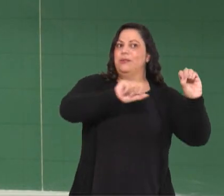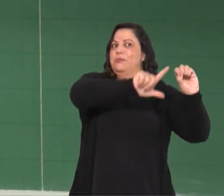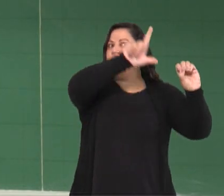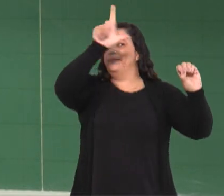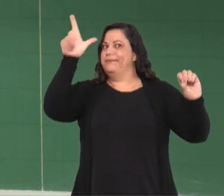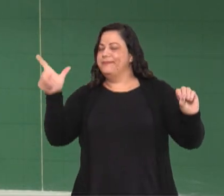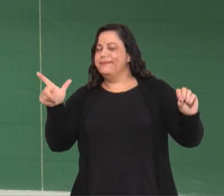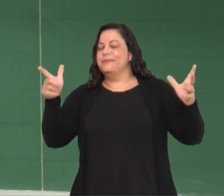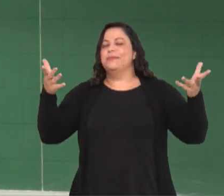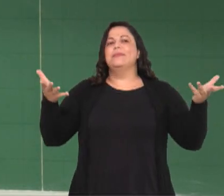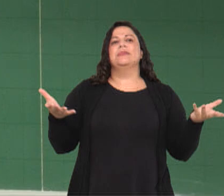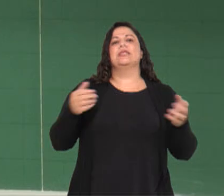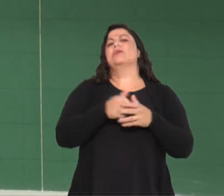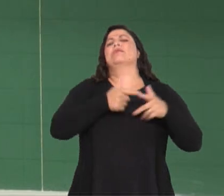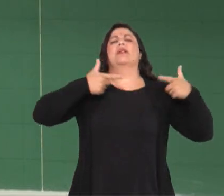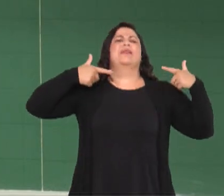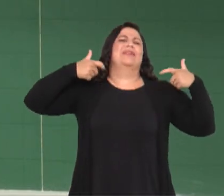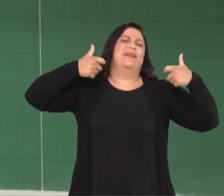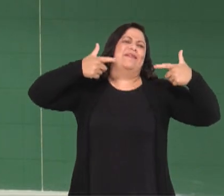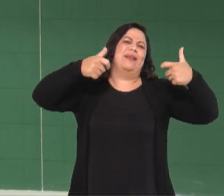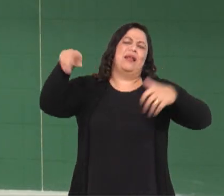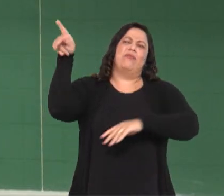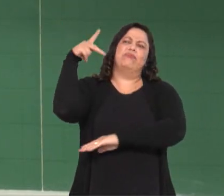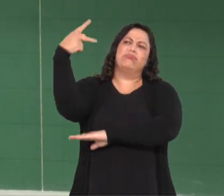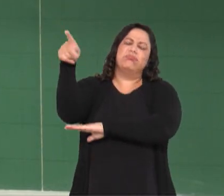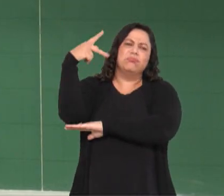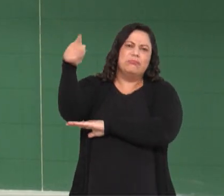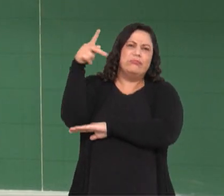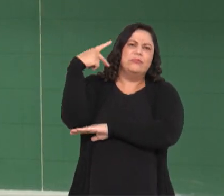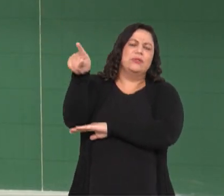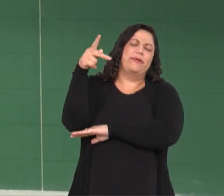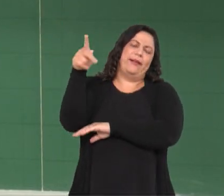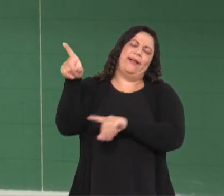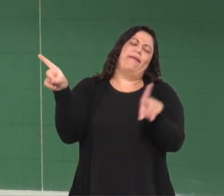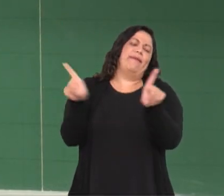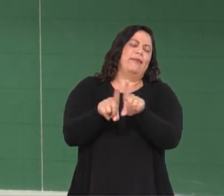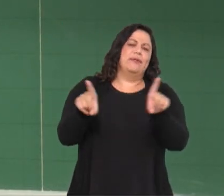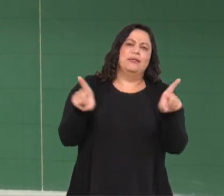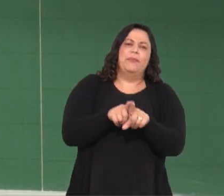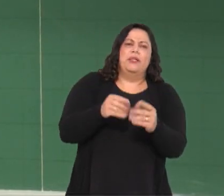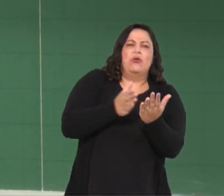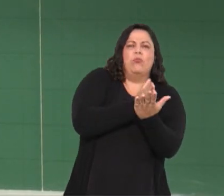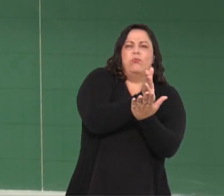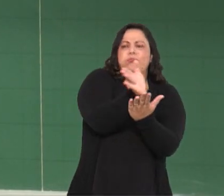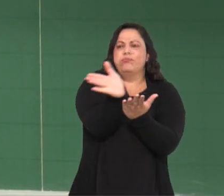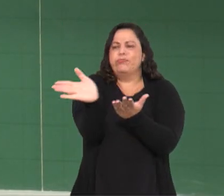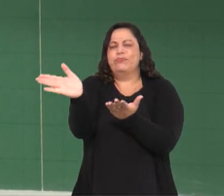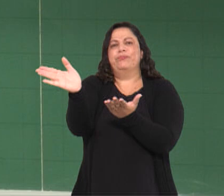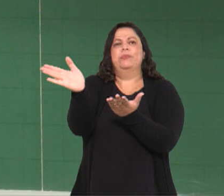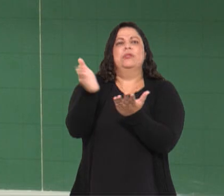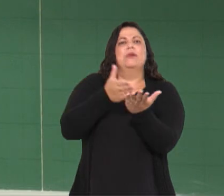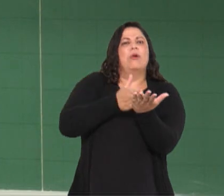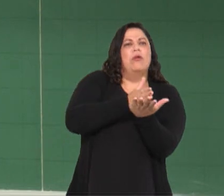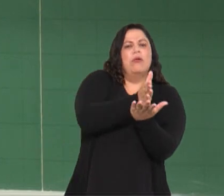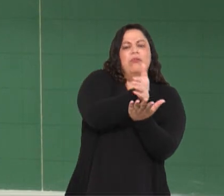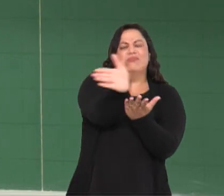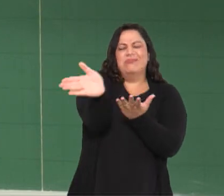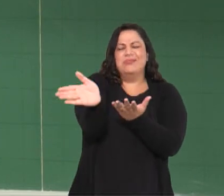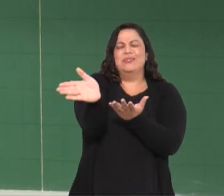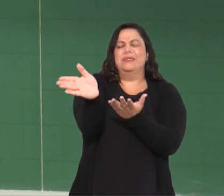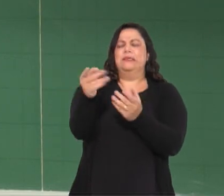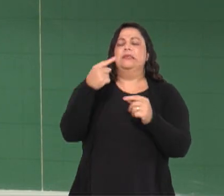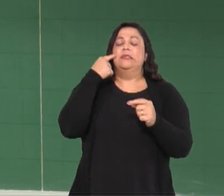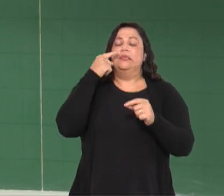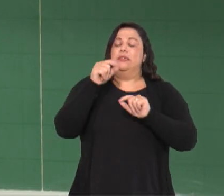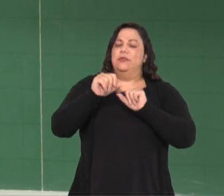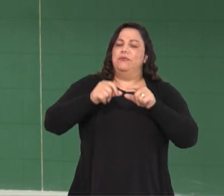houve também a questão da Guerra do Paraguai, então houve um desvio, né, e aí nós passamos então a dar muita